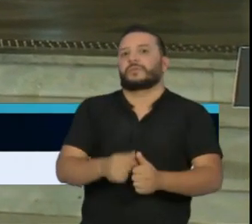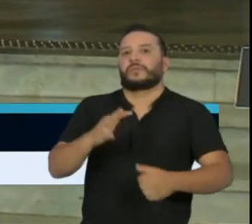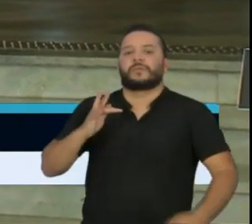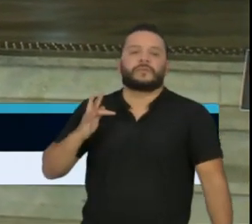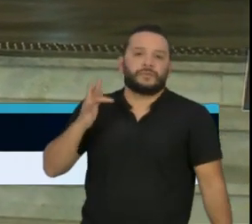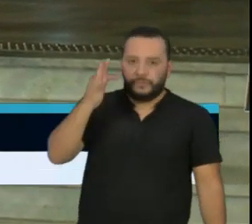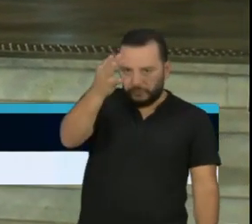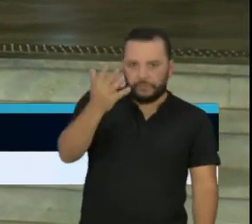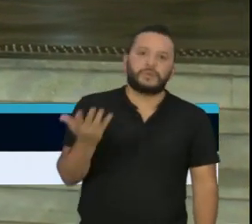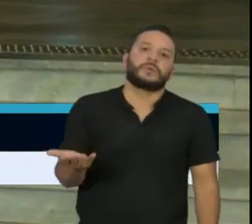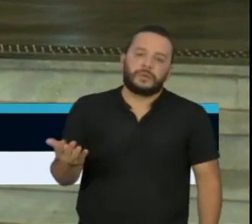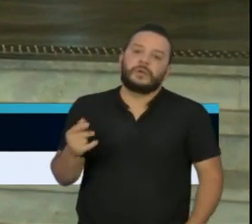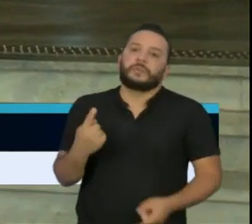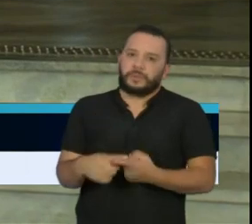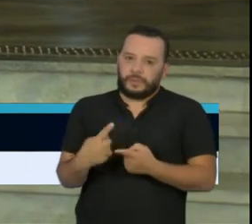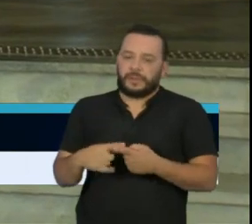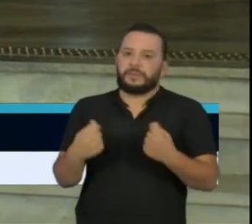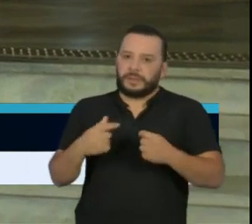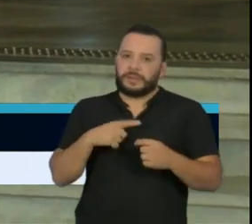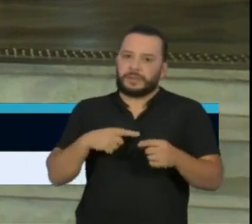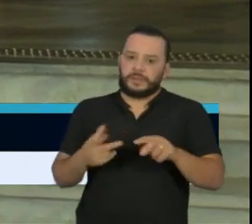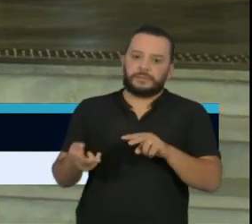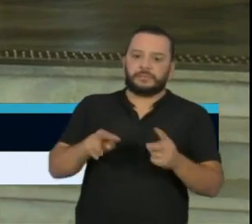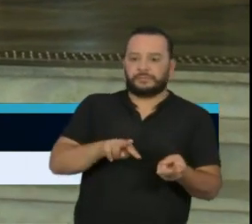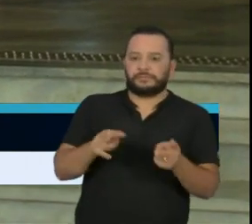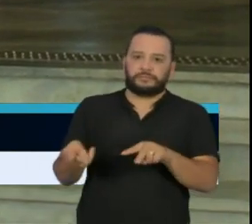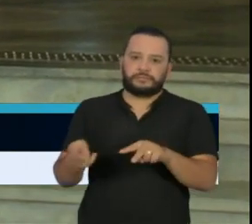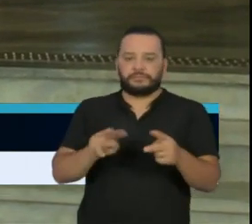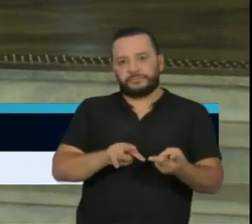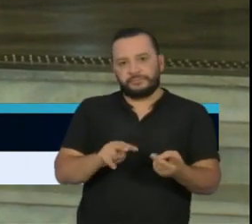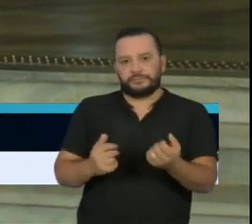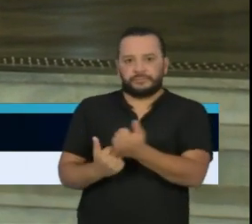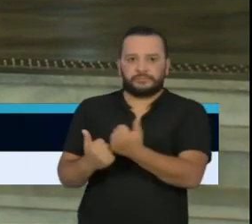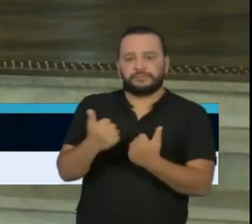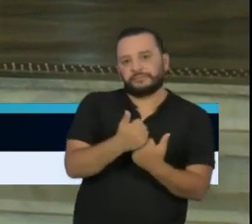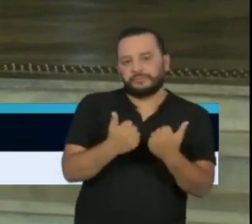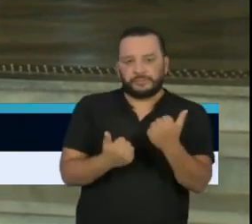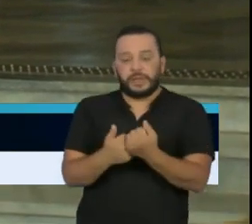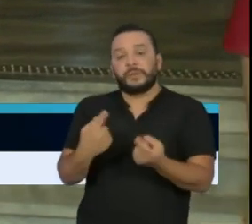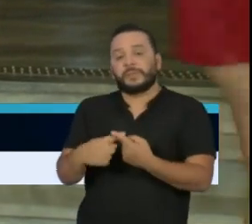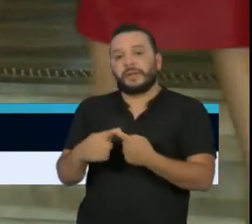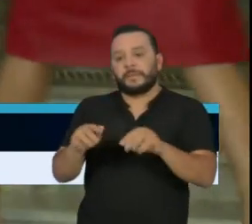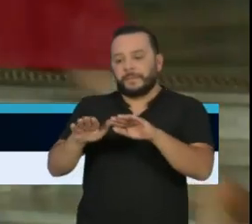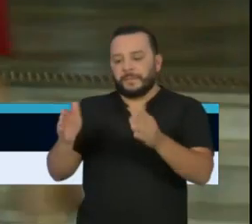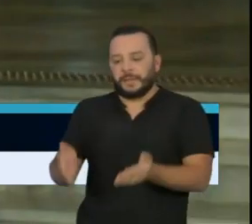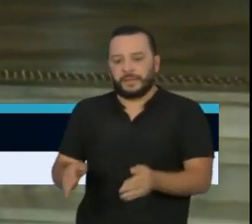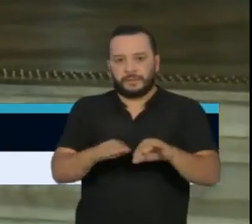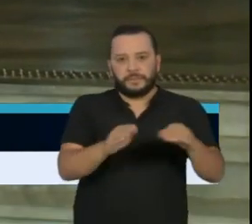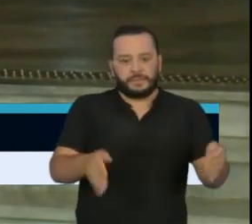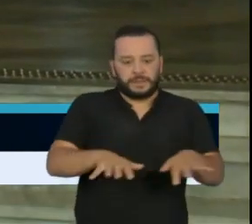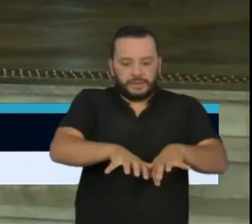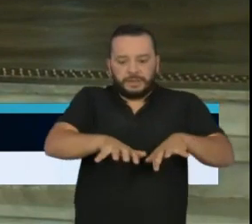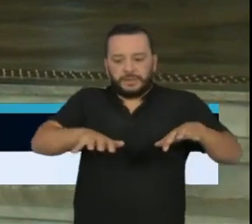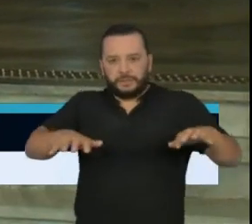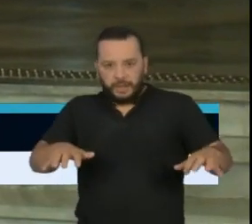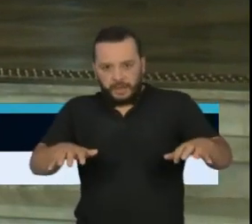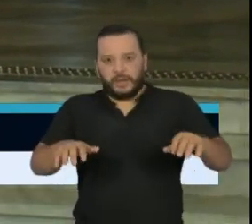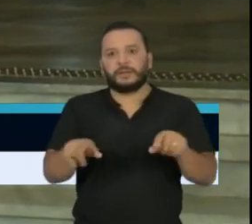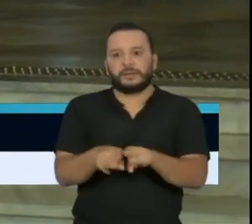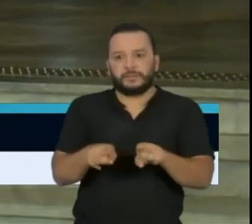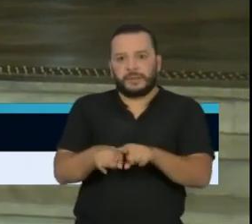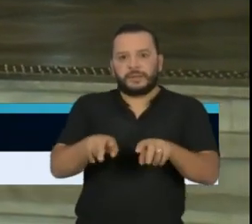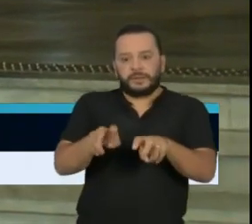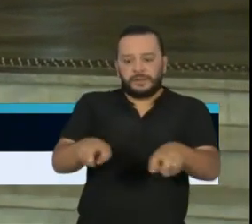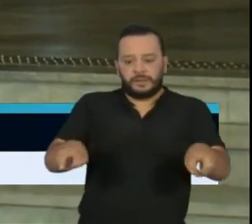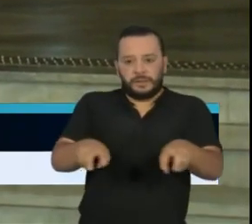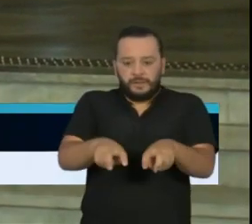frente, porque a gente precisa manter tanto o rodízio, quanto o distanciamento de mesas e materiais de higiene, por exemplo, que são cuidados que nós